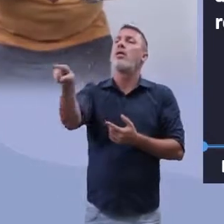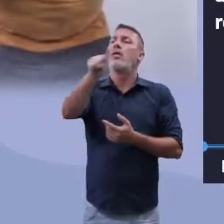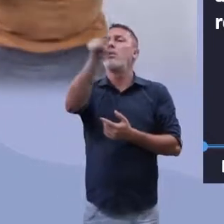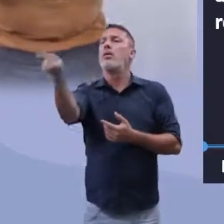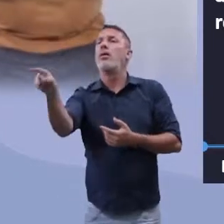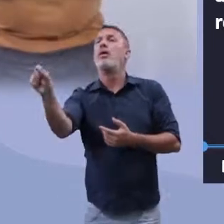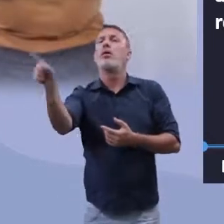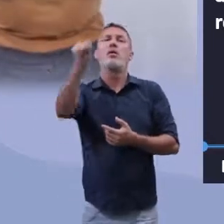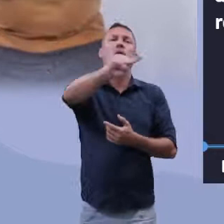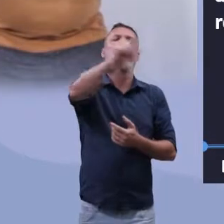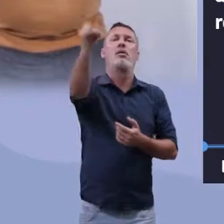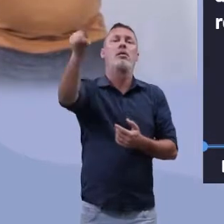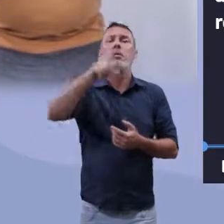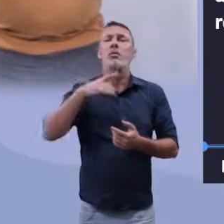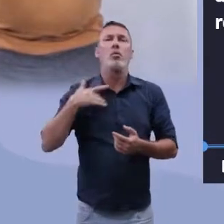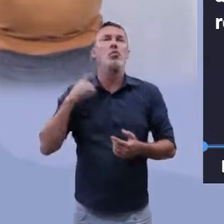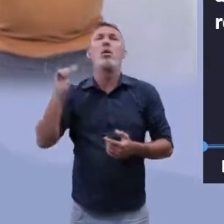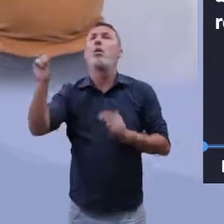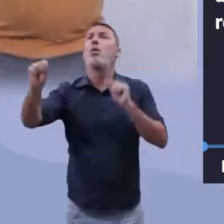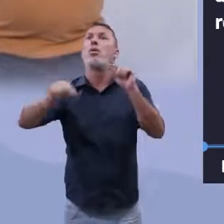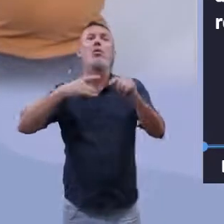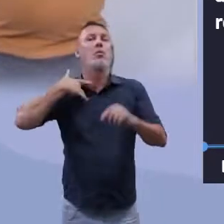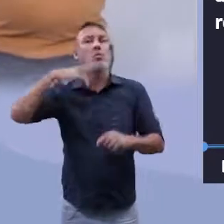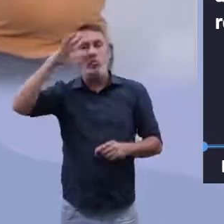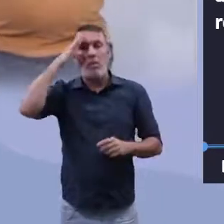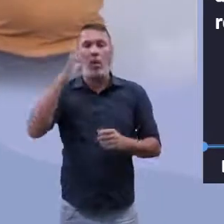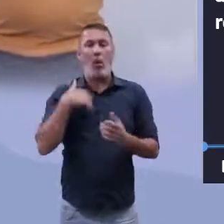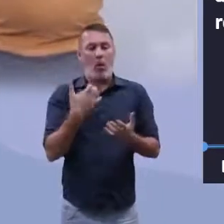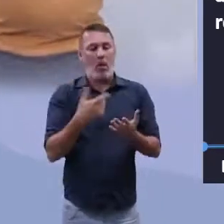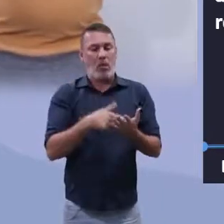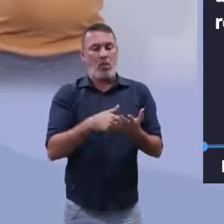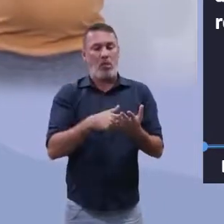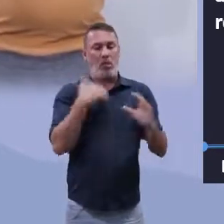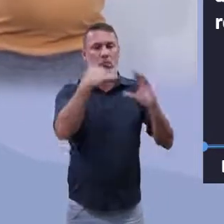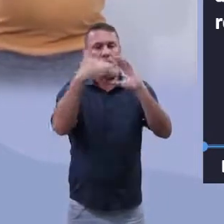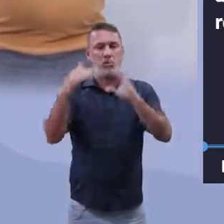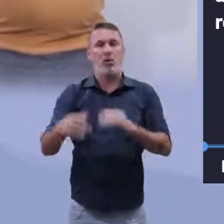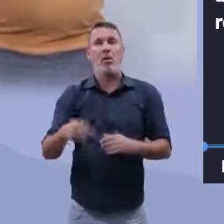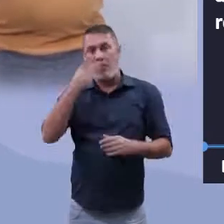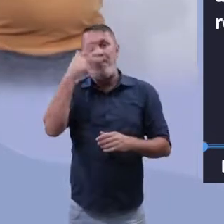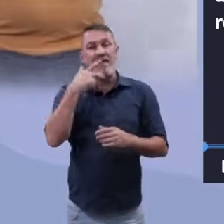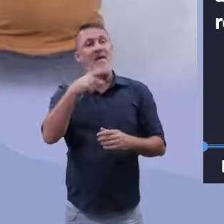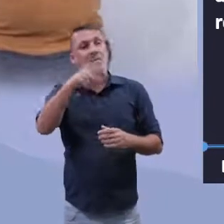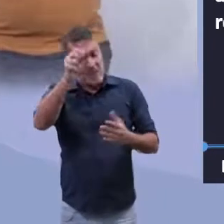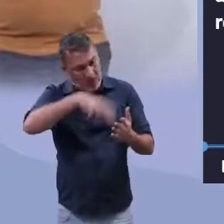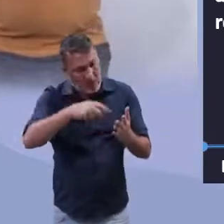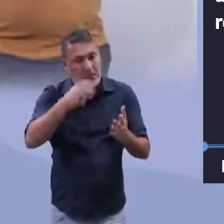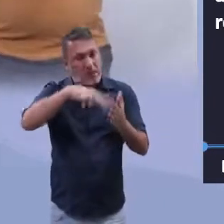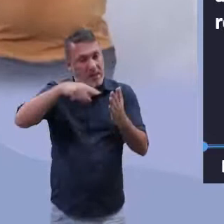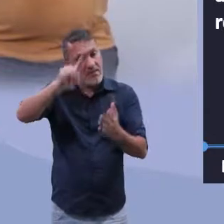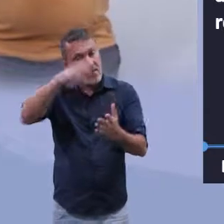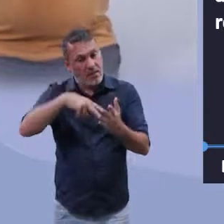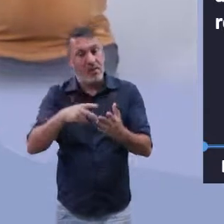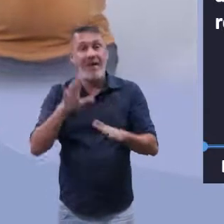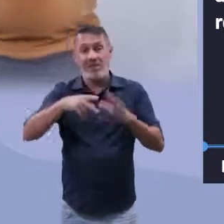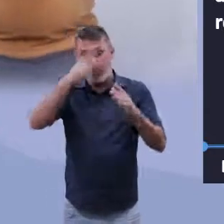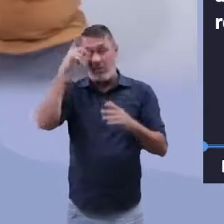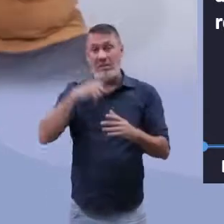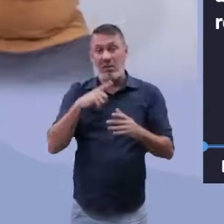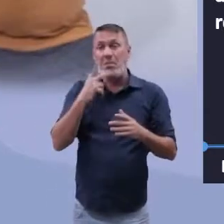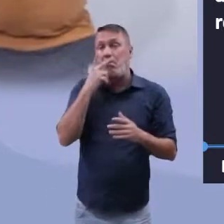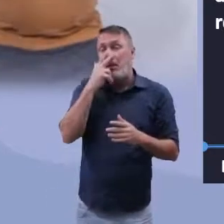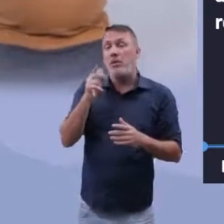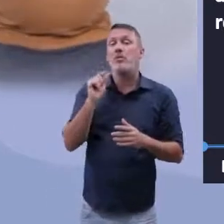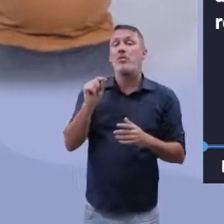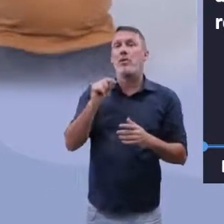vai achar. Mas você quer compartilhar. E a maioria das vezes as pessoas só leem a mensagem. Eu costumo dizer que às vezes, infelizmente, o brasileiro